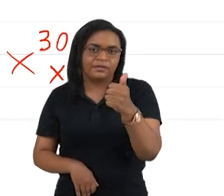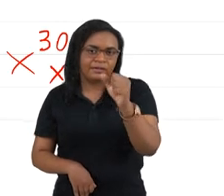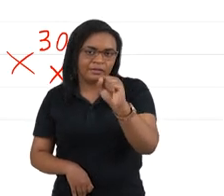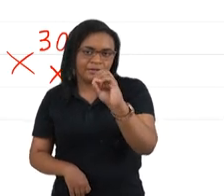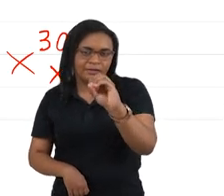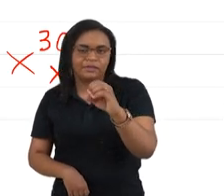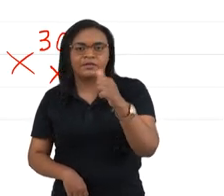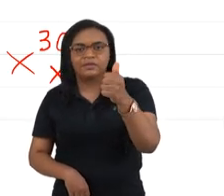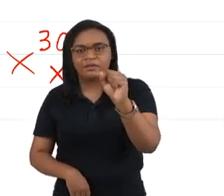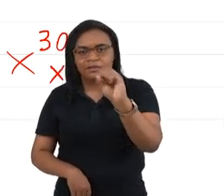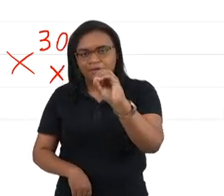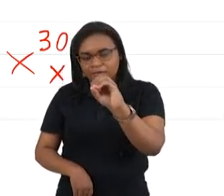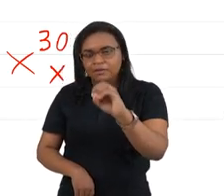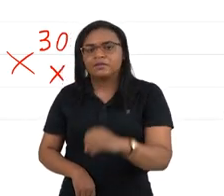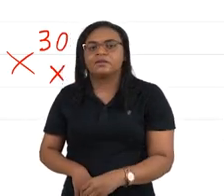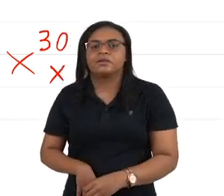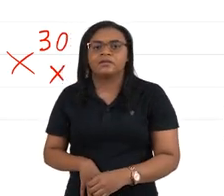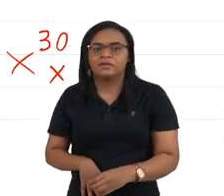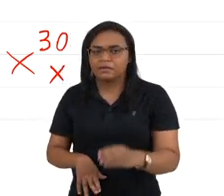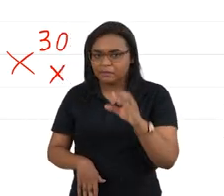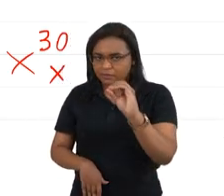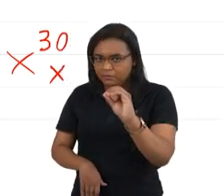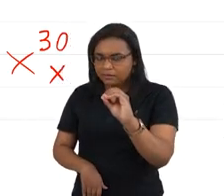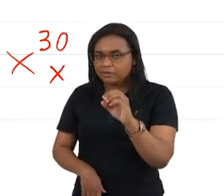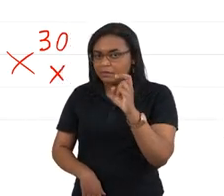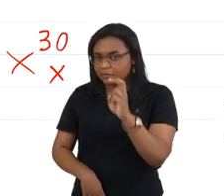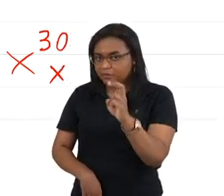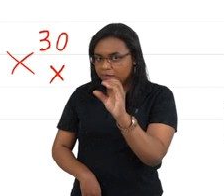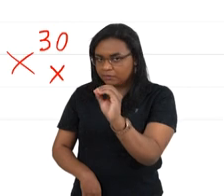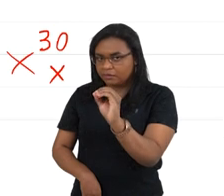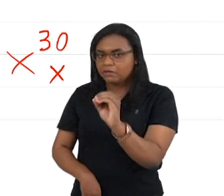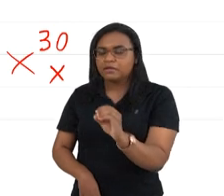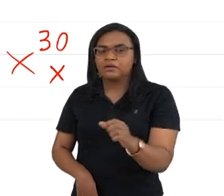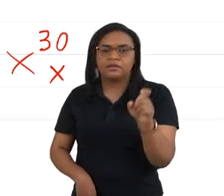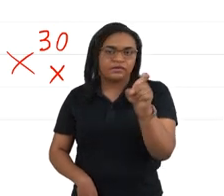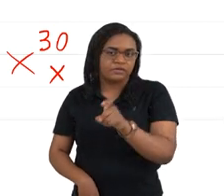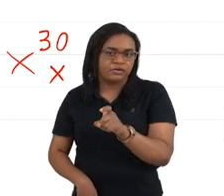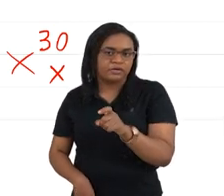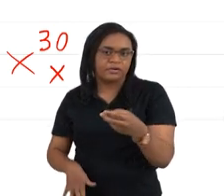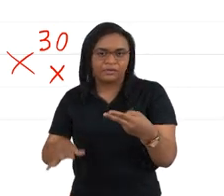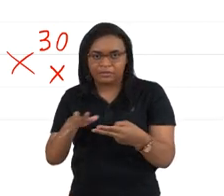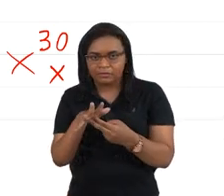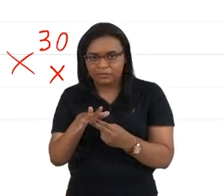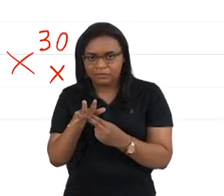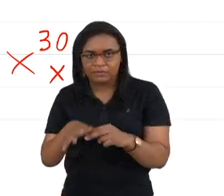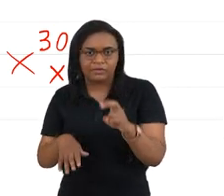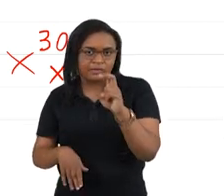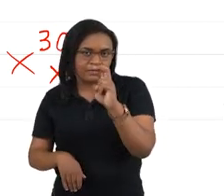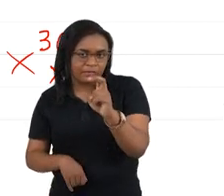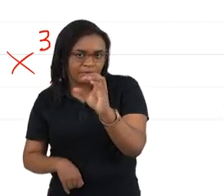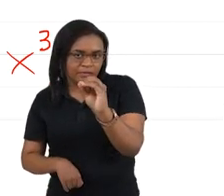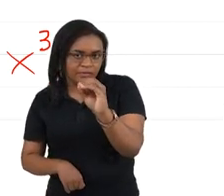mais 180 dá 0. Esse 0 vem para cá. Então, vai ser 50. Então, x é igual a 50.